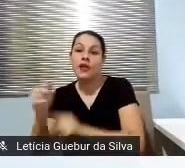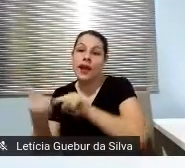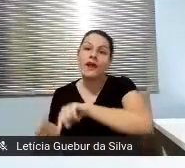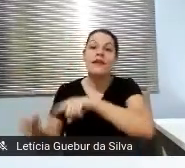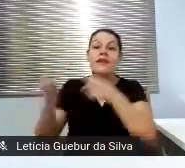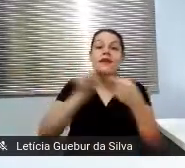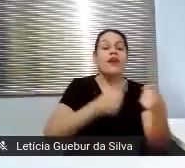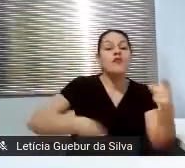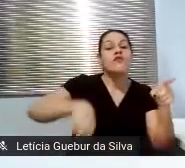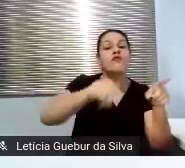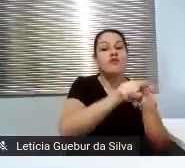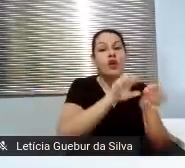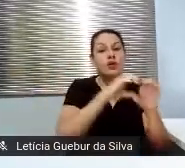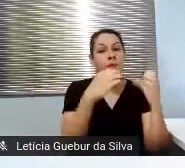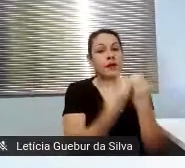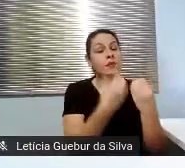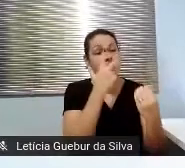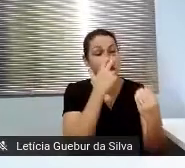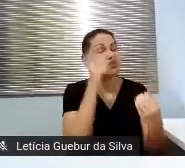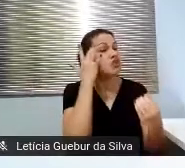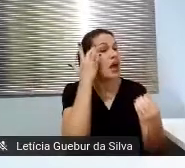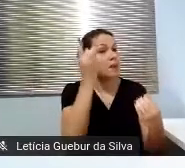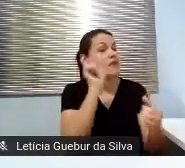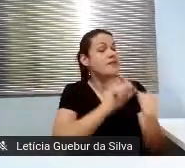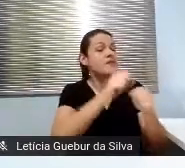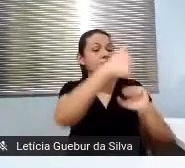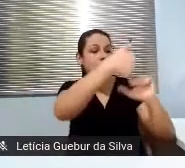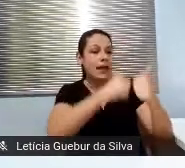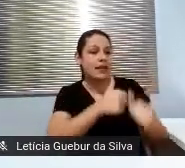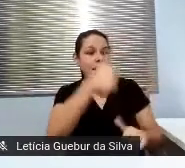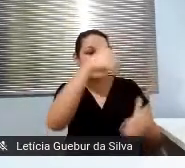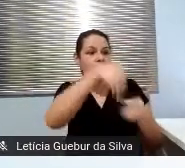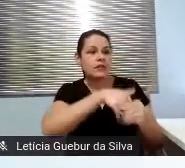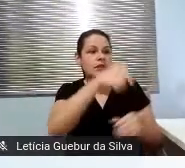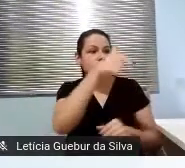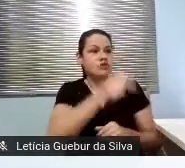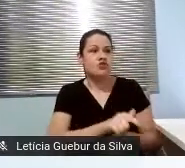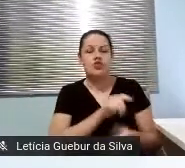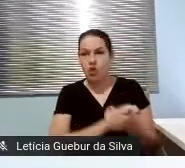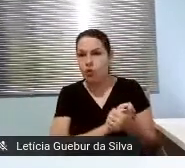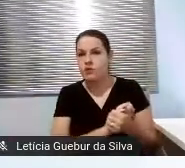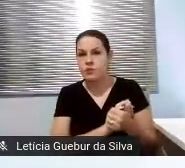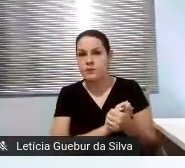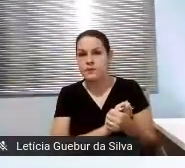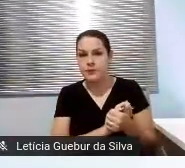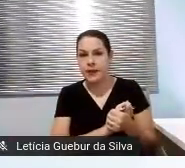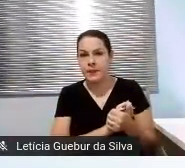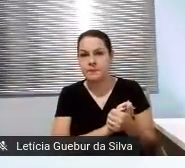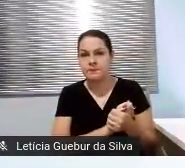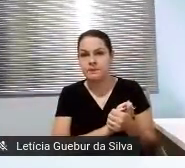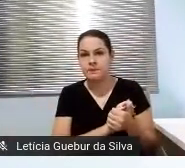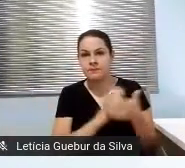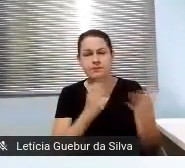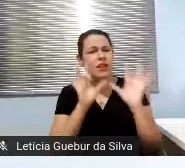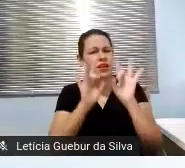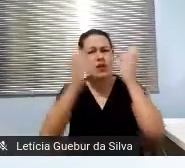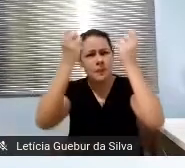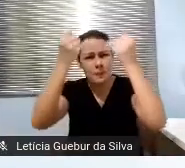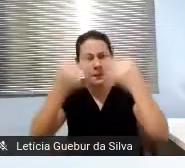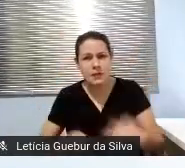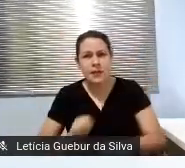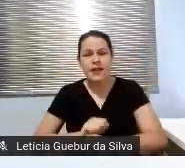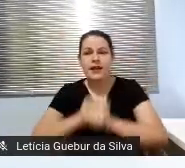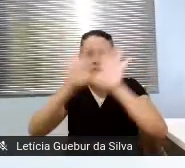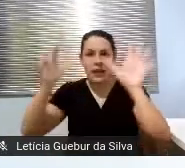analisado possivelmente amanhã, porque o Fundeb foi aprovado, só para explicar novamente